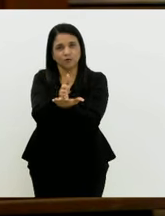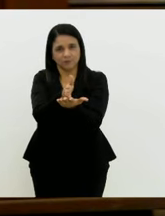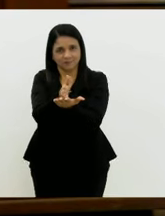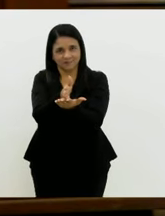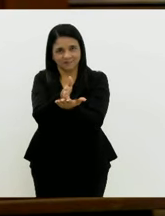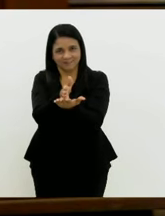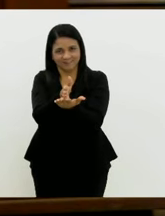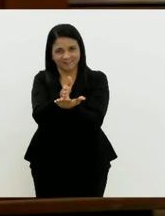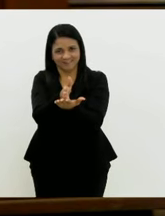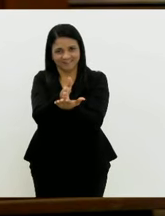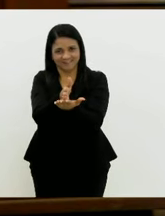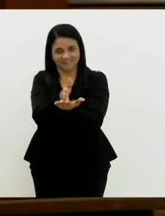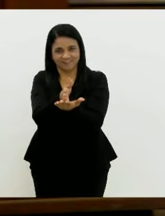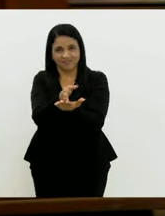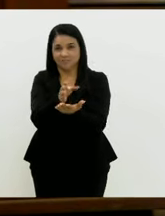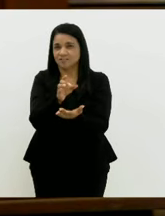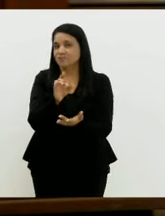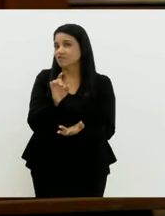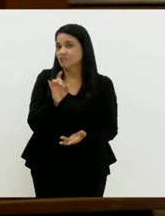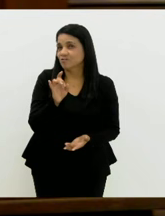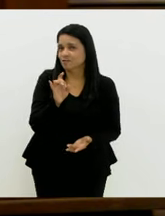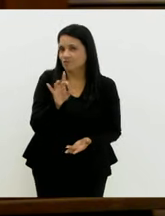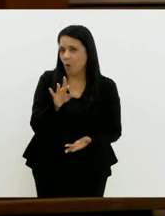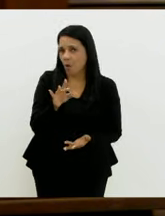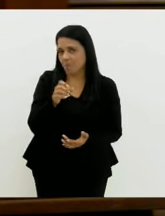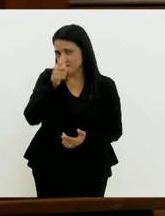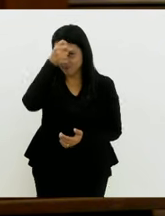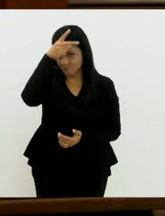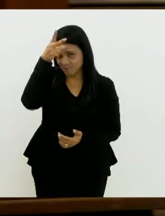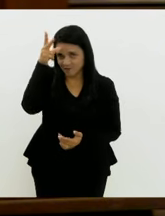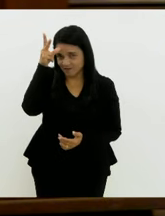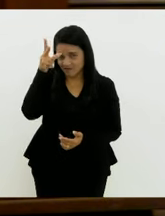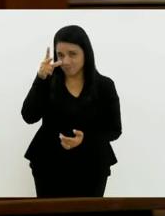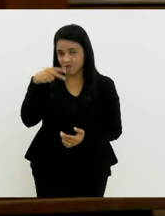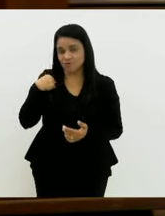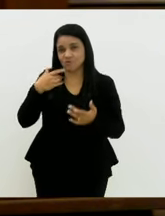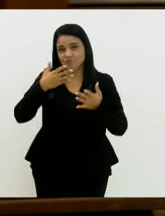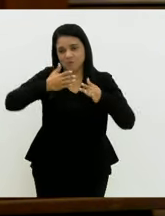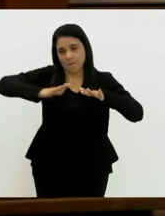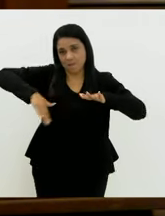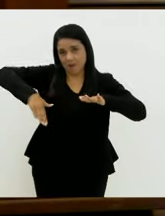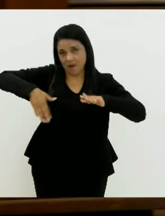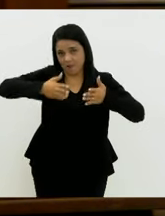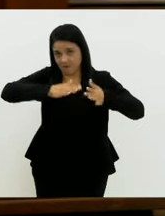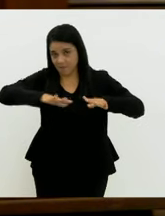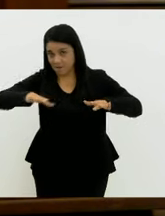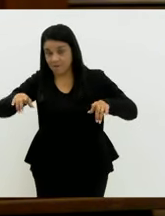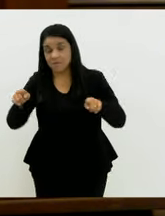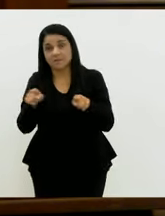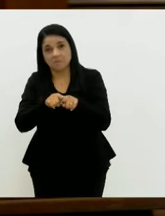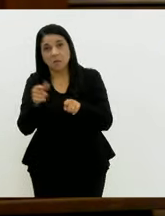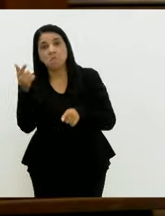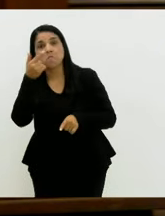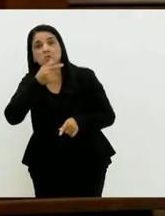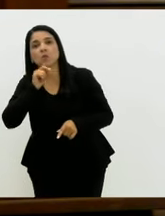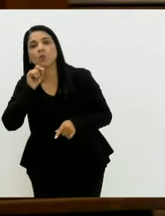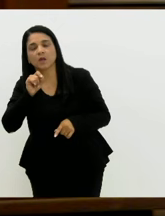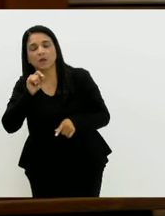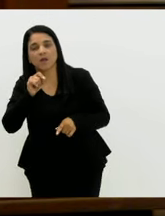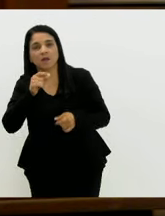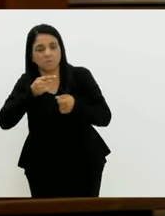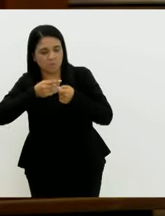apenas através dos municípios que são litorâneos, mas alcança também os municípios